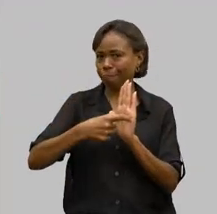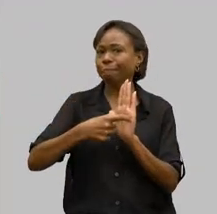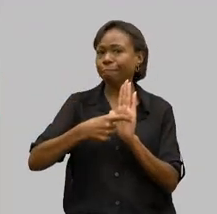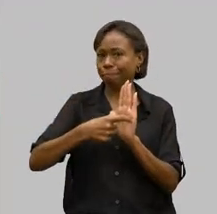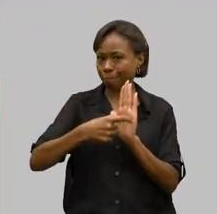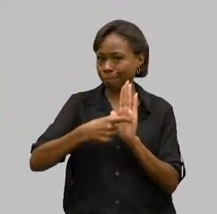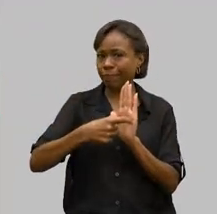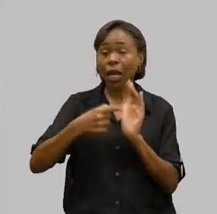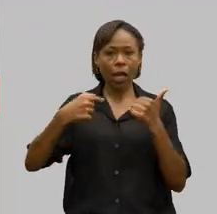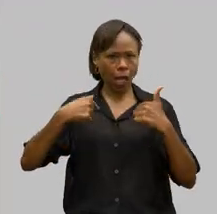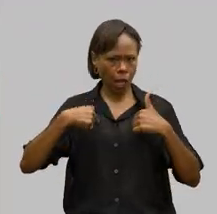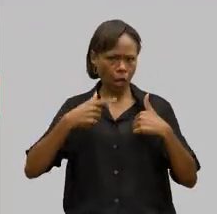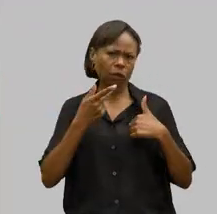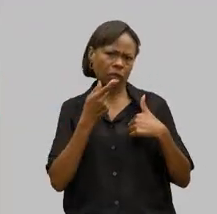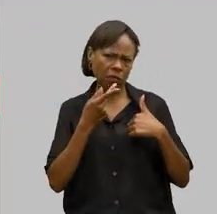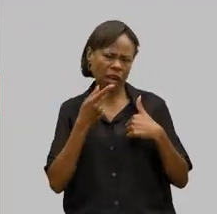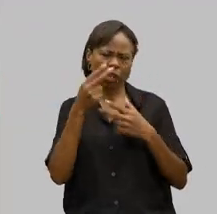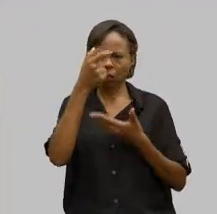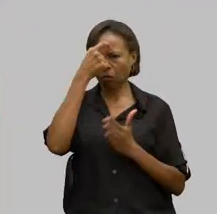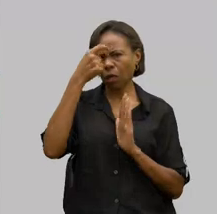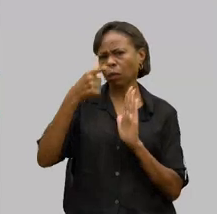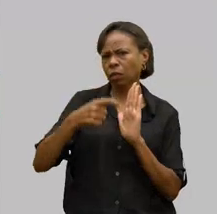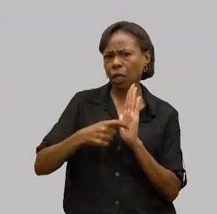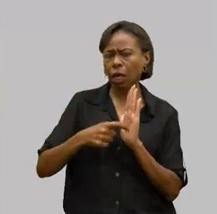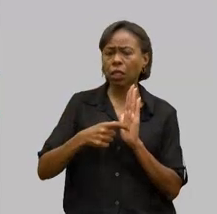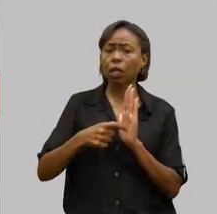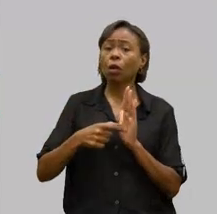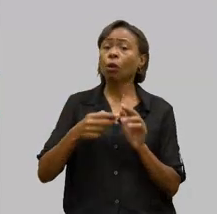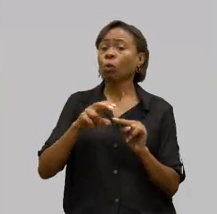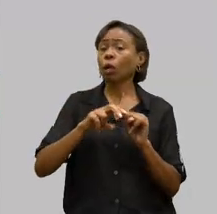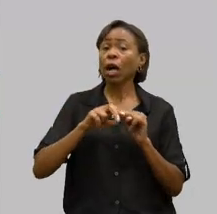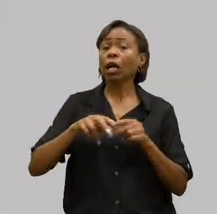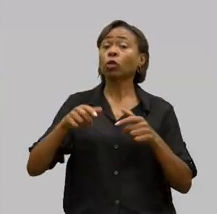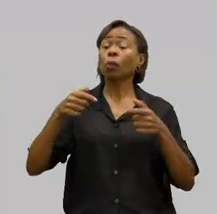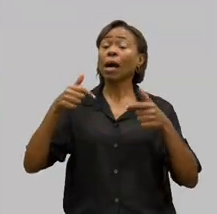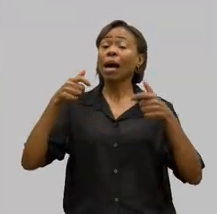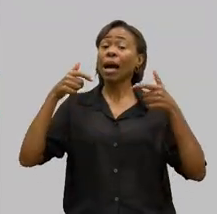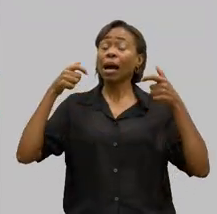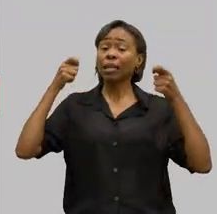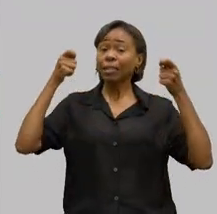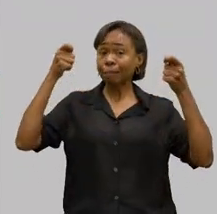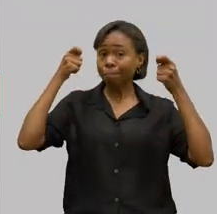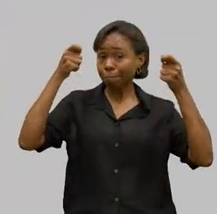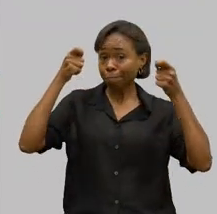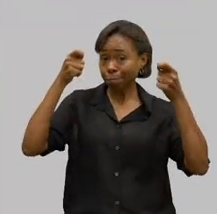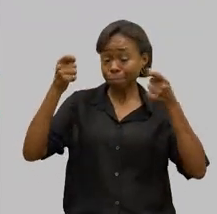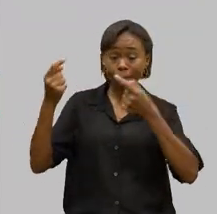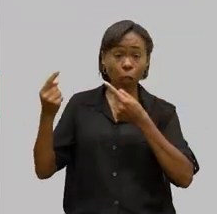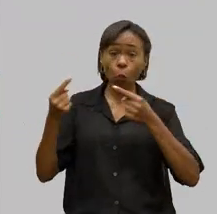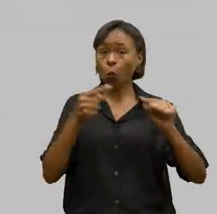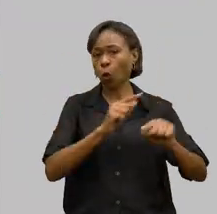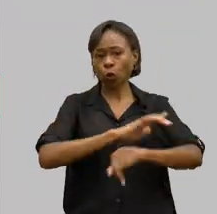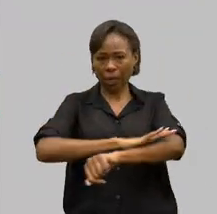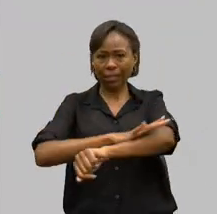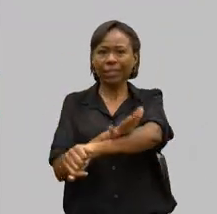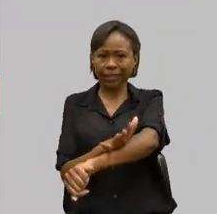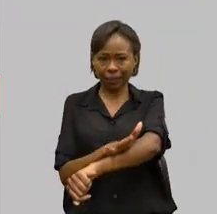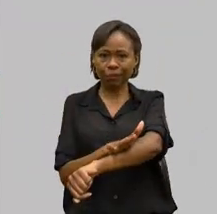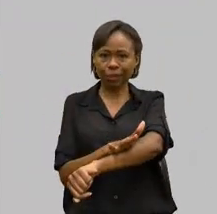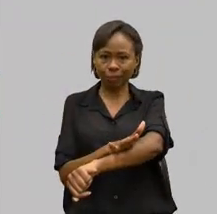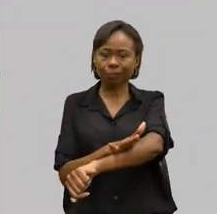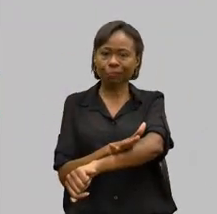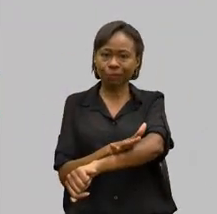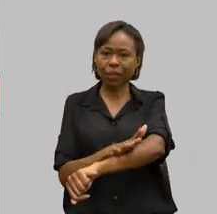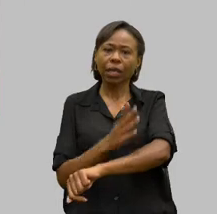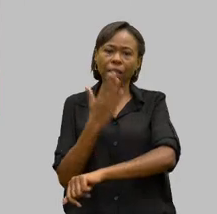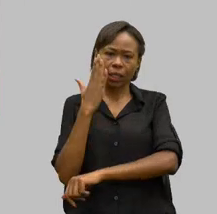inteligência artificial, a partir de uma militância de combate ao racismo. Nós